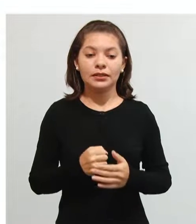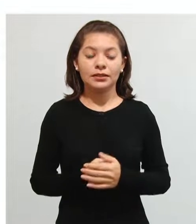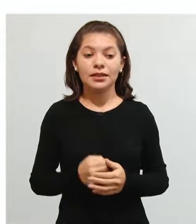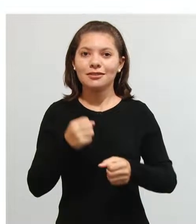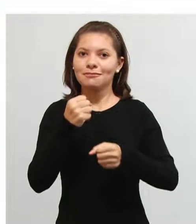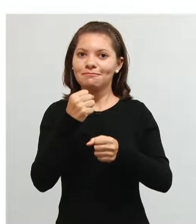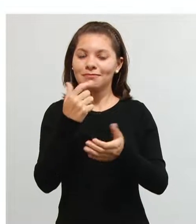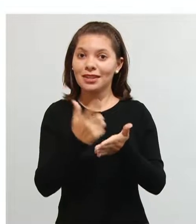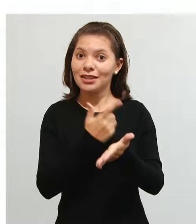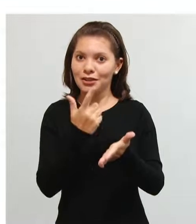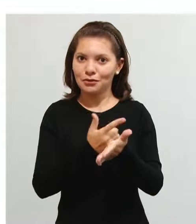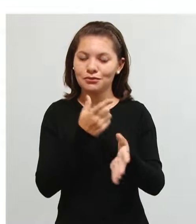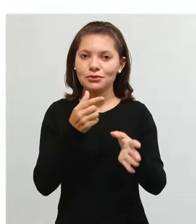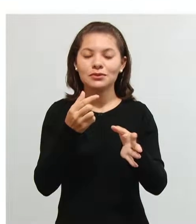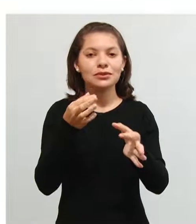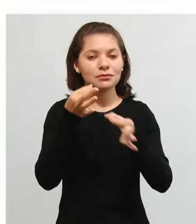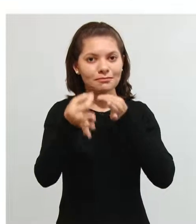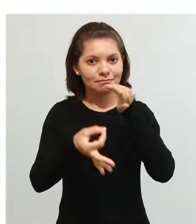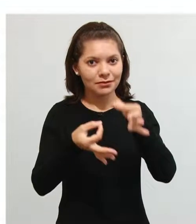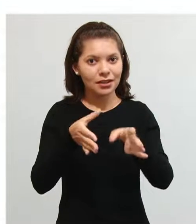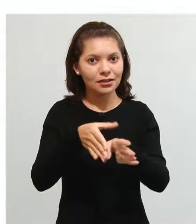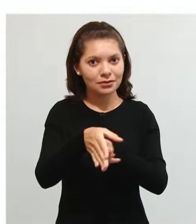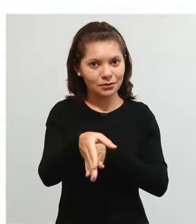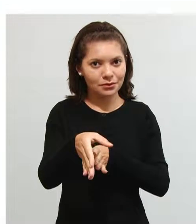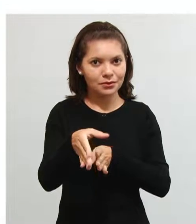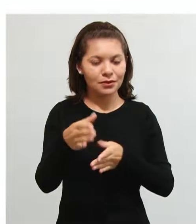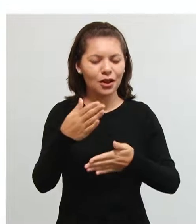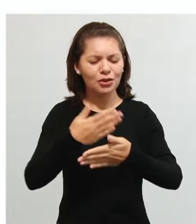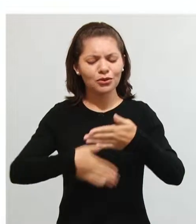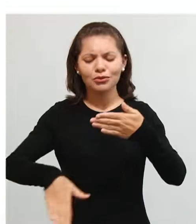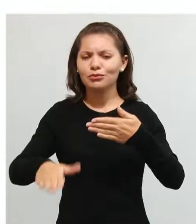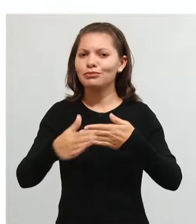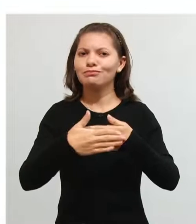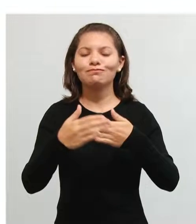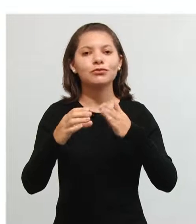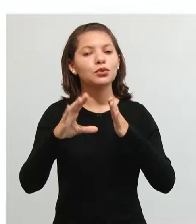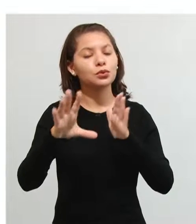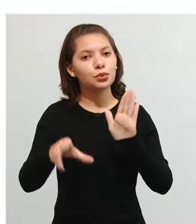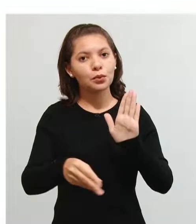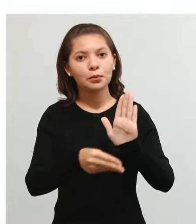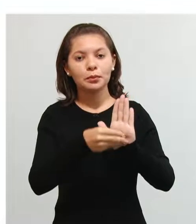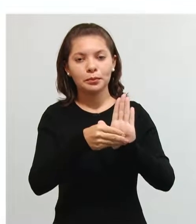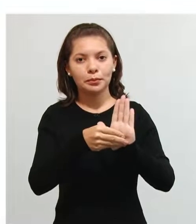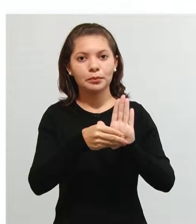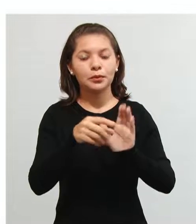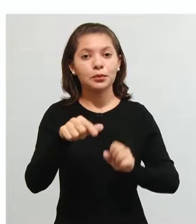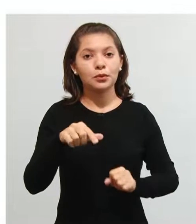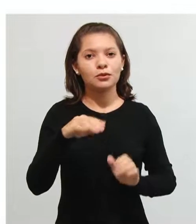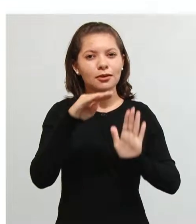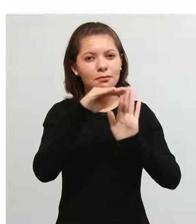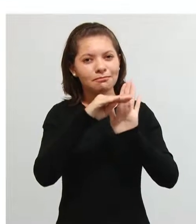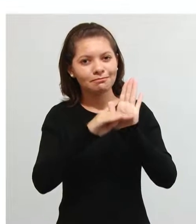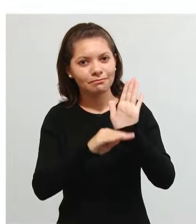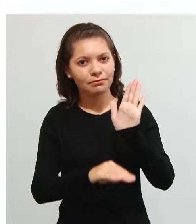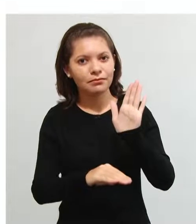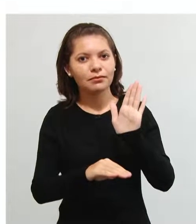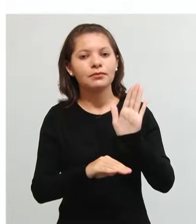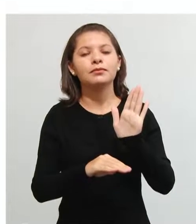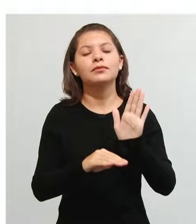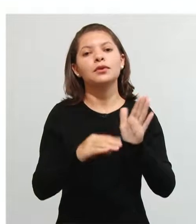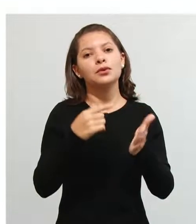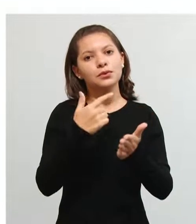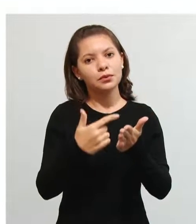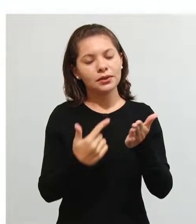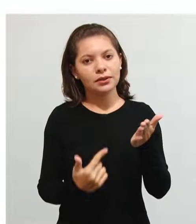obras que estão sendo indicadas para vocês, tá bom? Todo o complemento do nosso roteiro, ali do nosso caderno